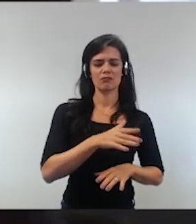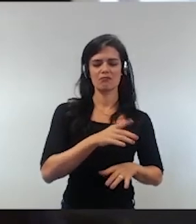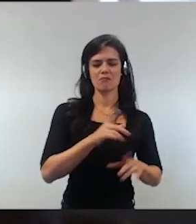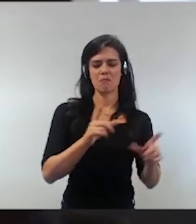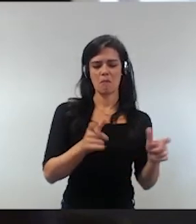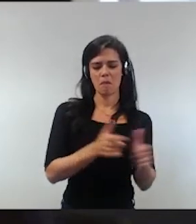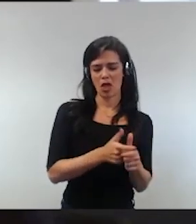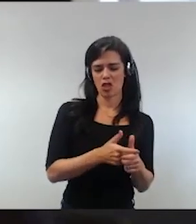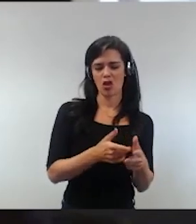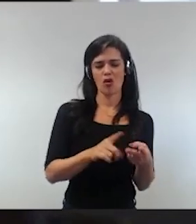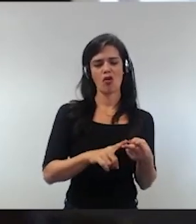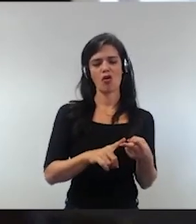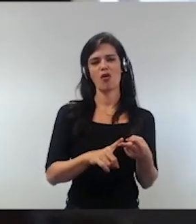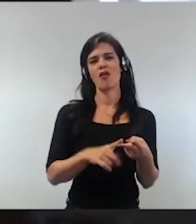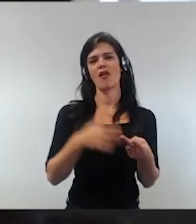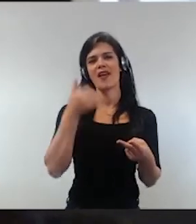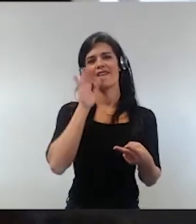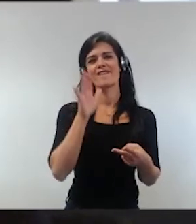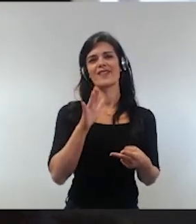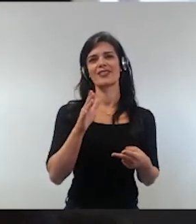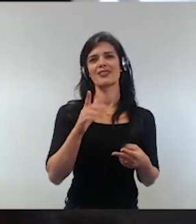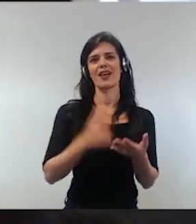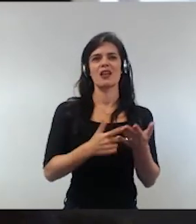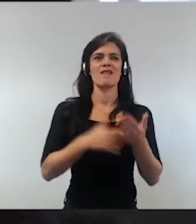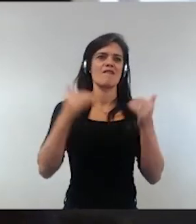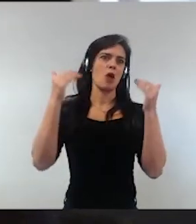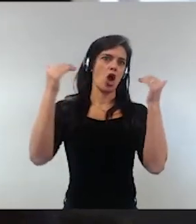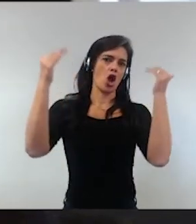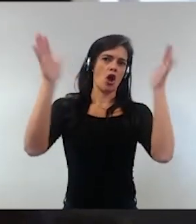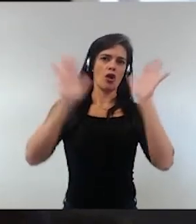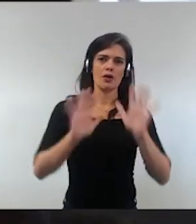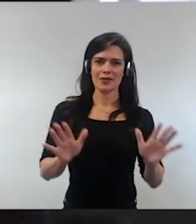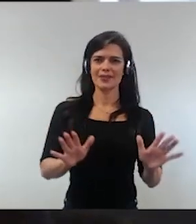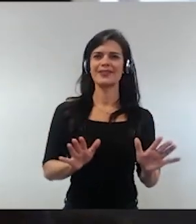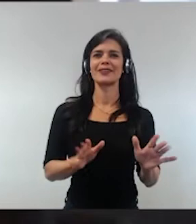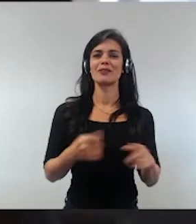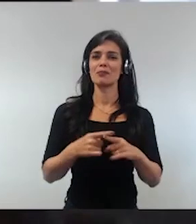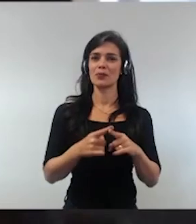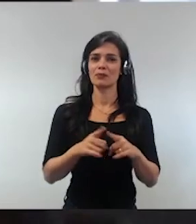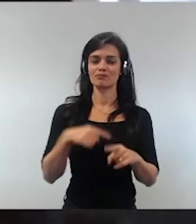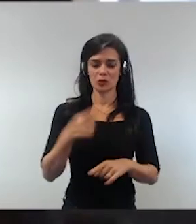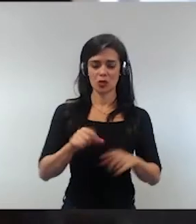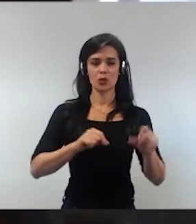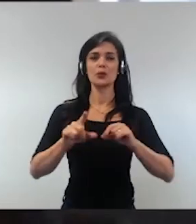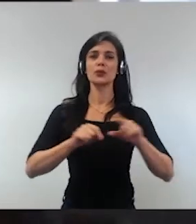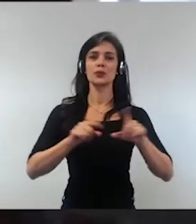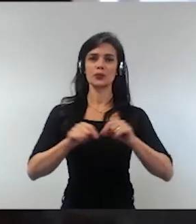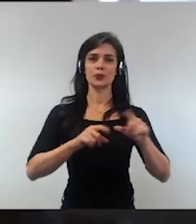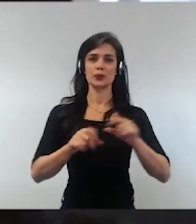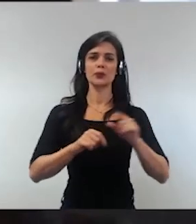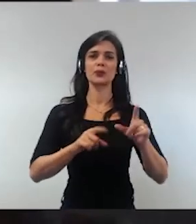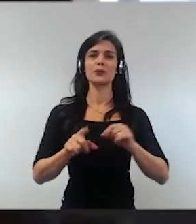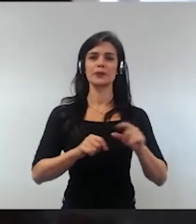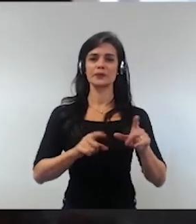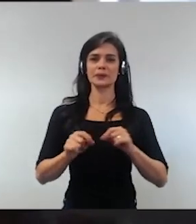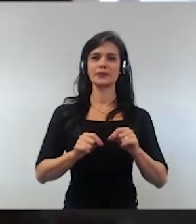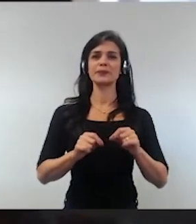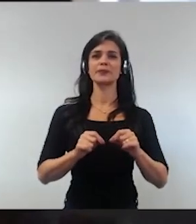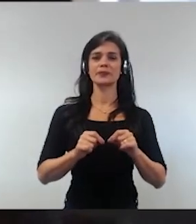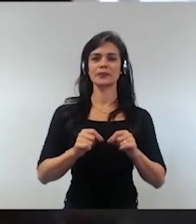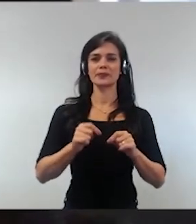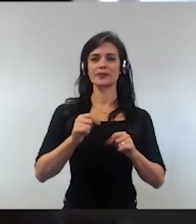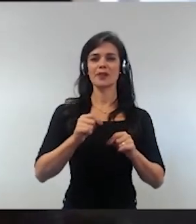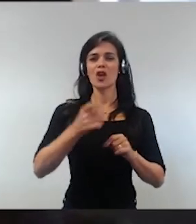para perceber que tem muita coisa boa e que é por meio dessa escolha também consciente dos livros, você